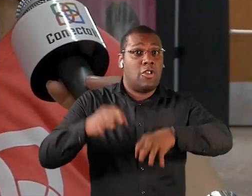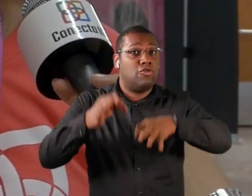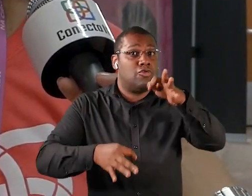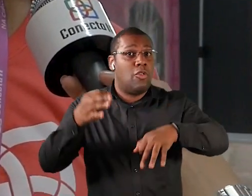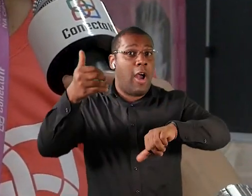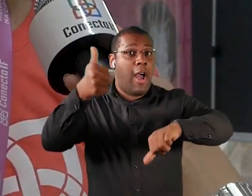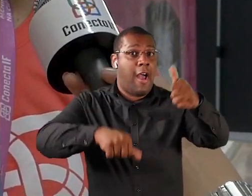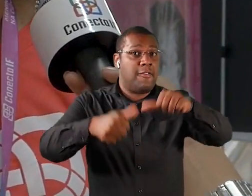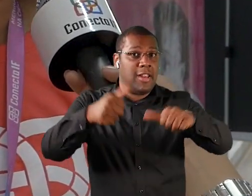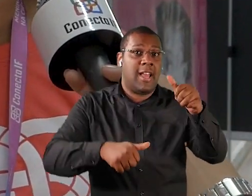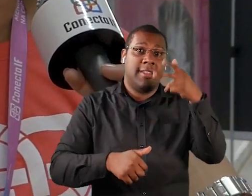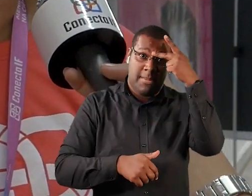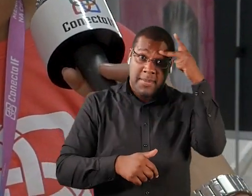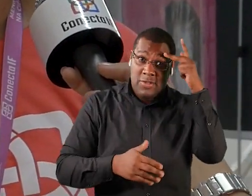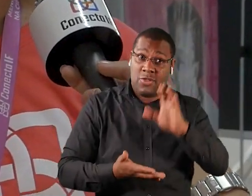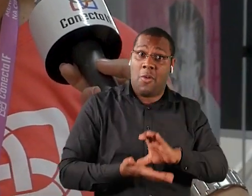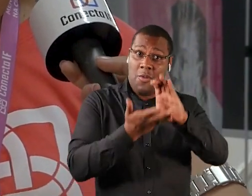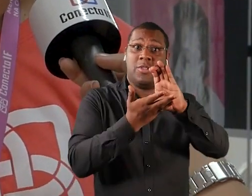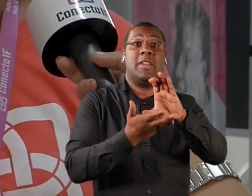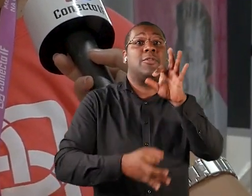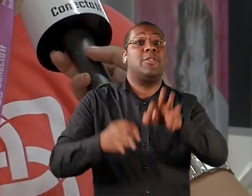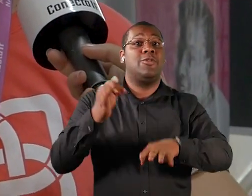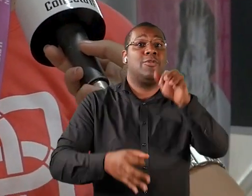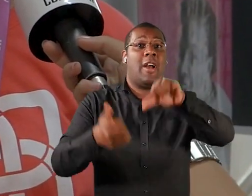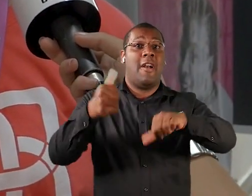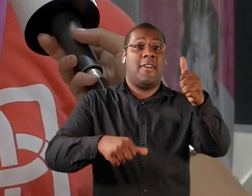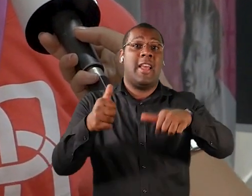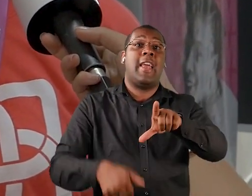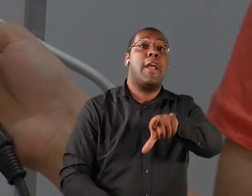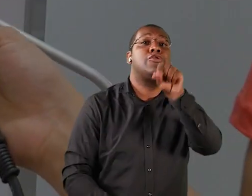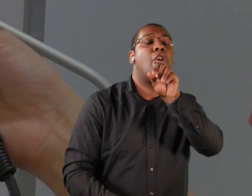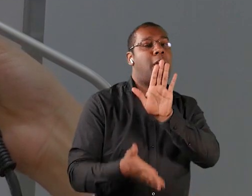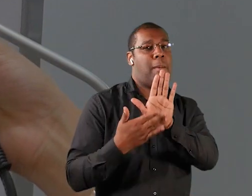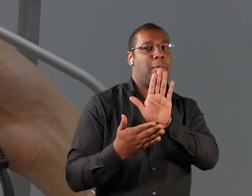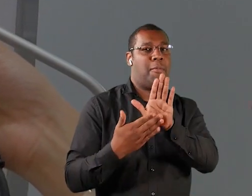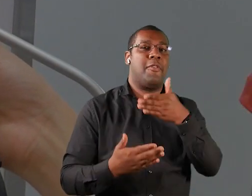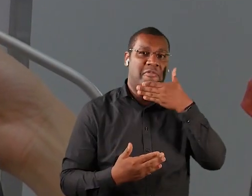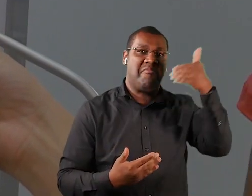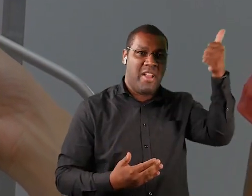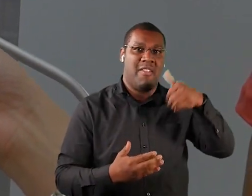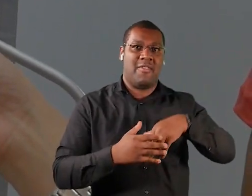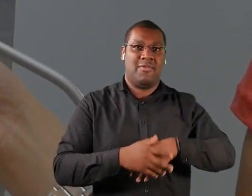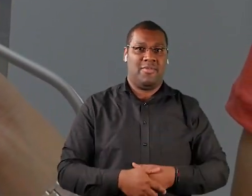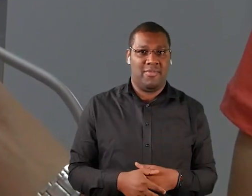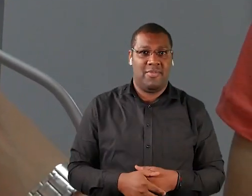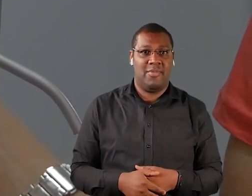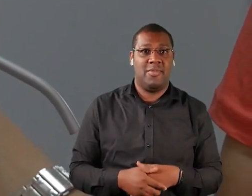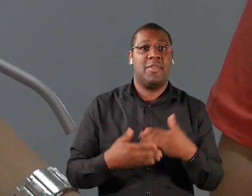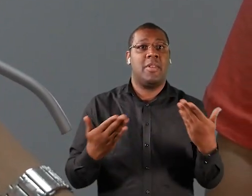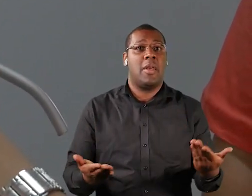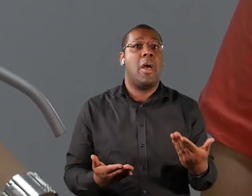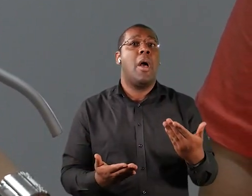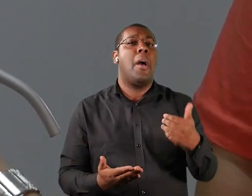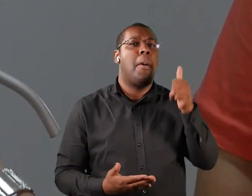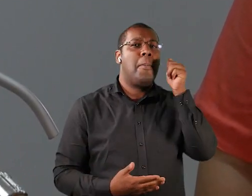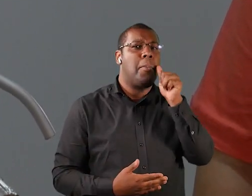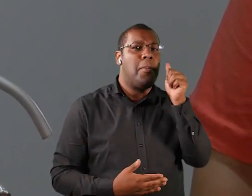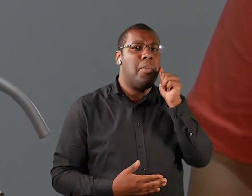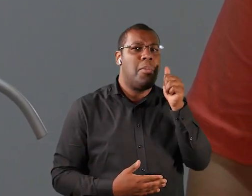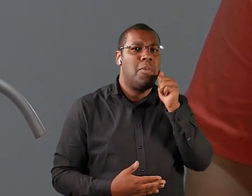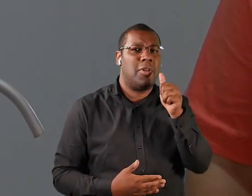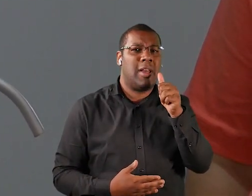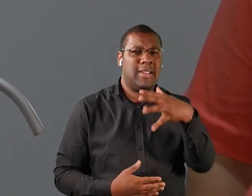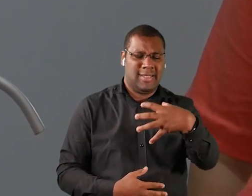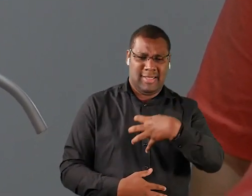julgadoras, da comissão julgadora, e serão destacadas as melhores propostas. O problema surgiu basicamente pelo fato das meninas